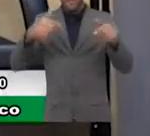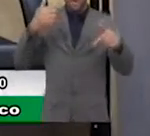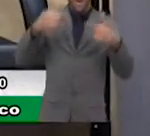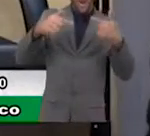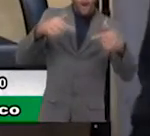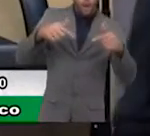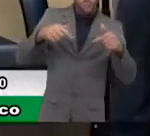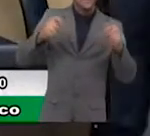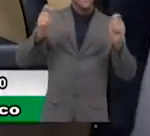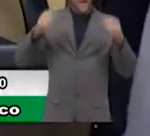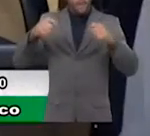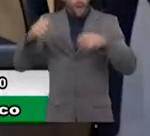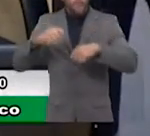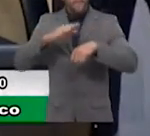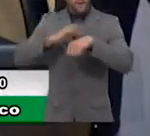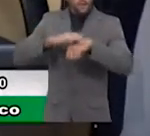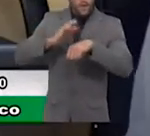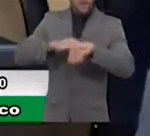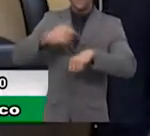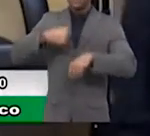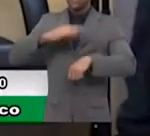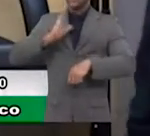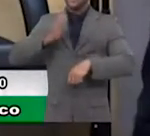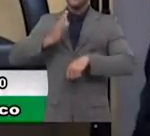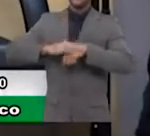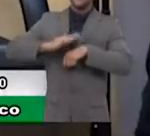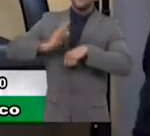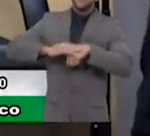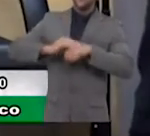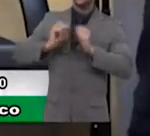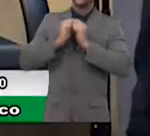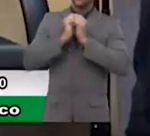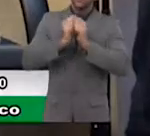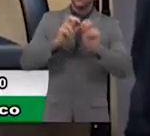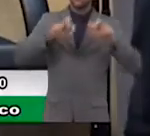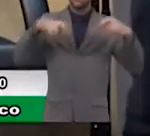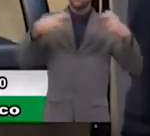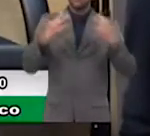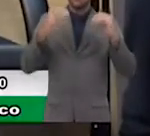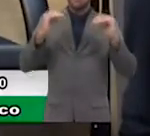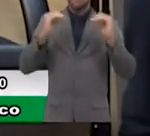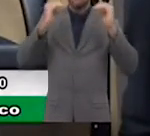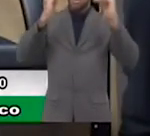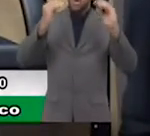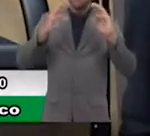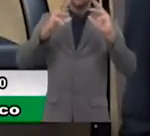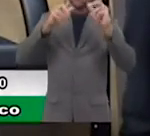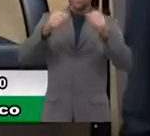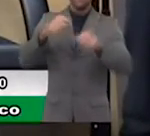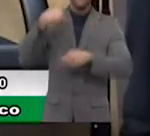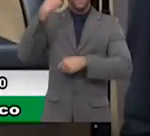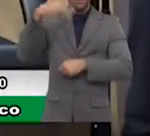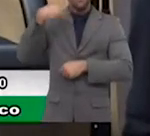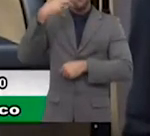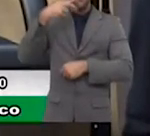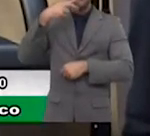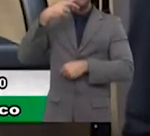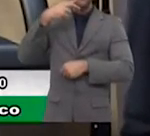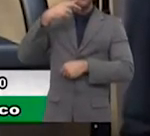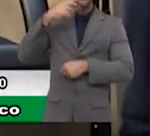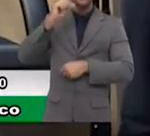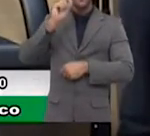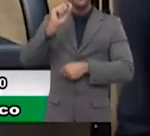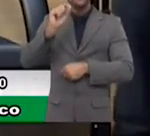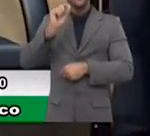para valorizar o trabalho de vocês, eu fiz juntamente com a mesa diretora, juntamente com todos os vereadores. O gesto que nós